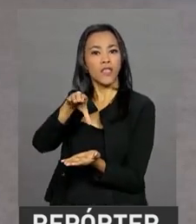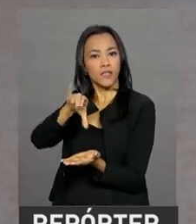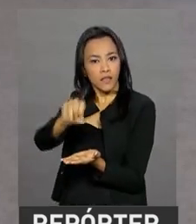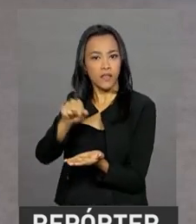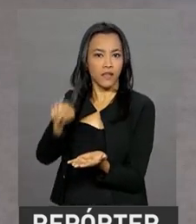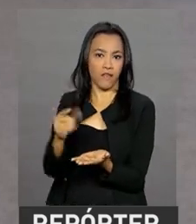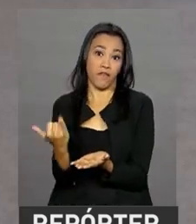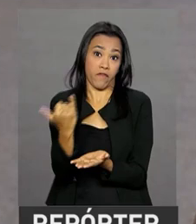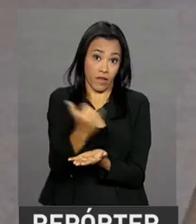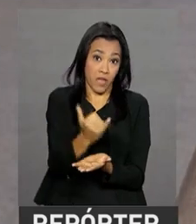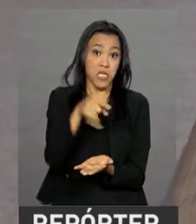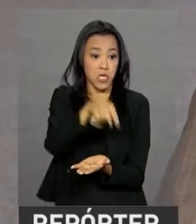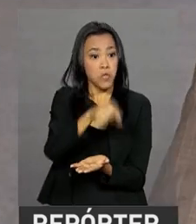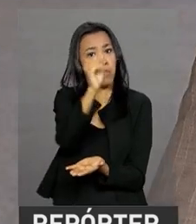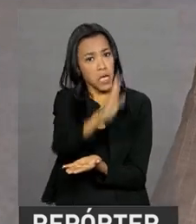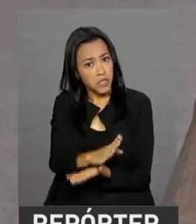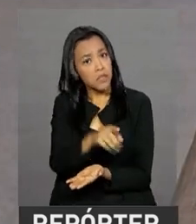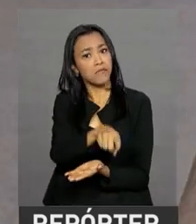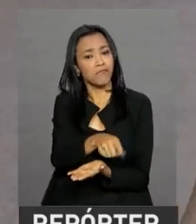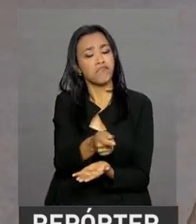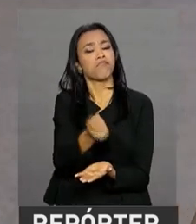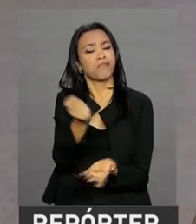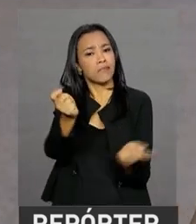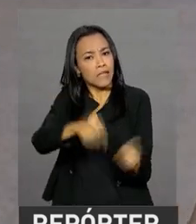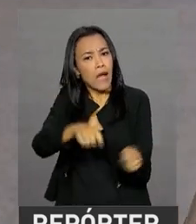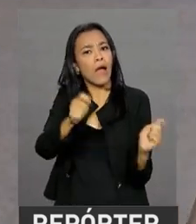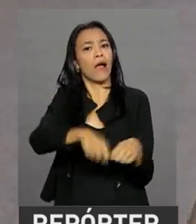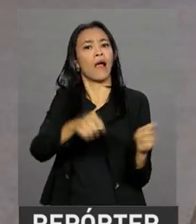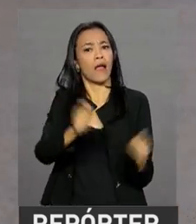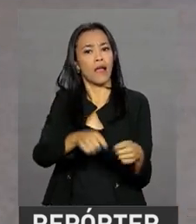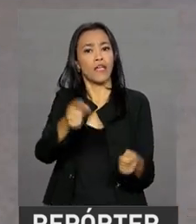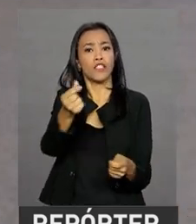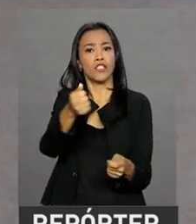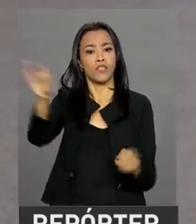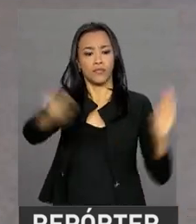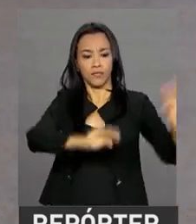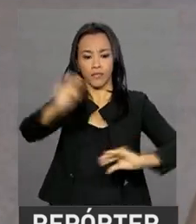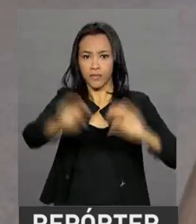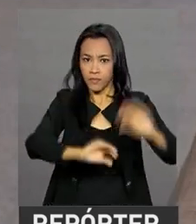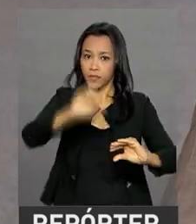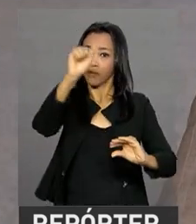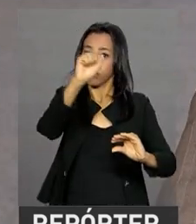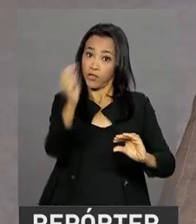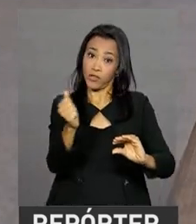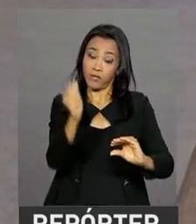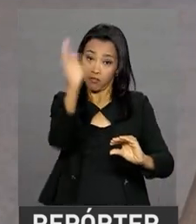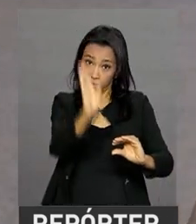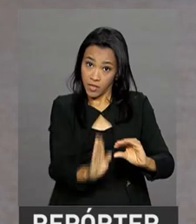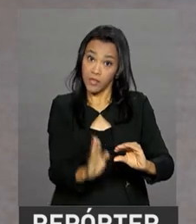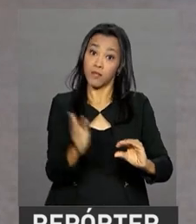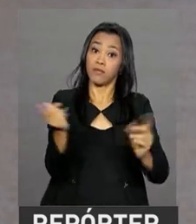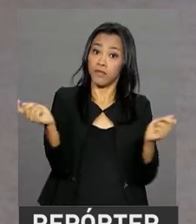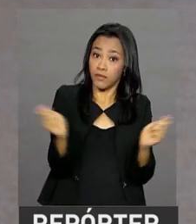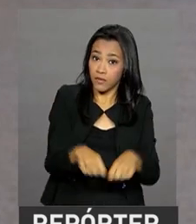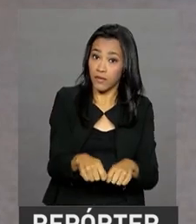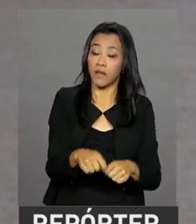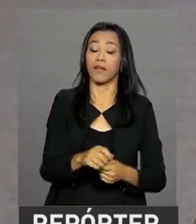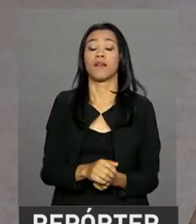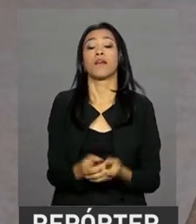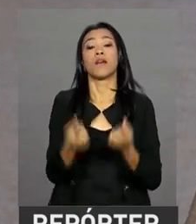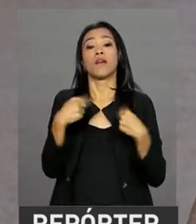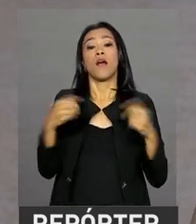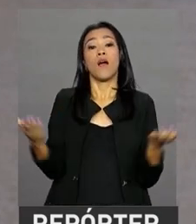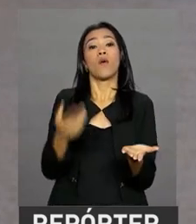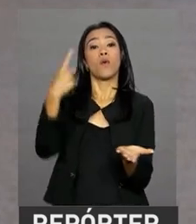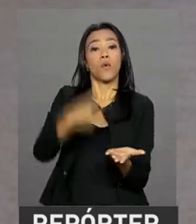ao mercado que o Brasil volta a ter condições de receber investimentos estrangeiros, viu, Leandro? Vou falar agora um pouco da agenda do